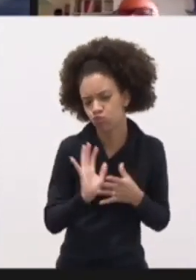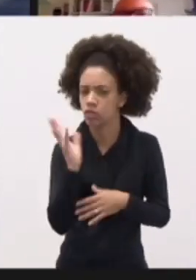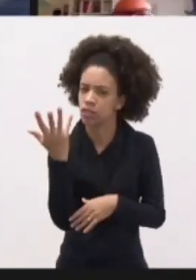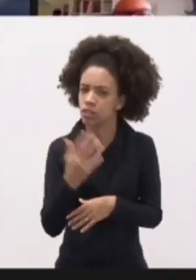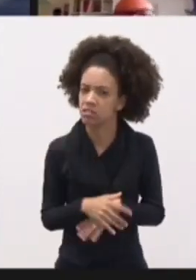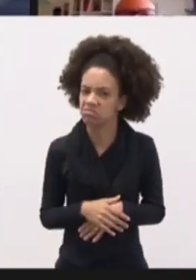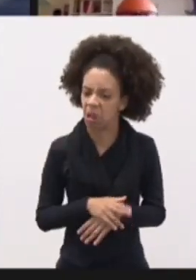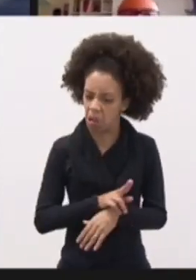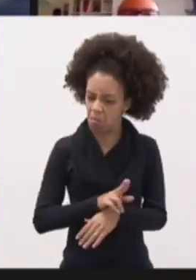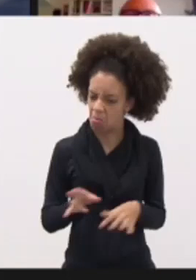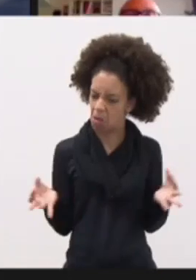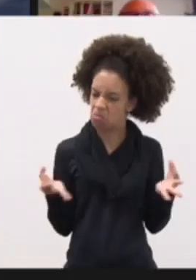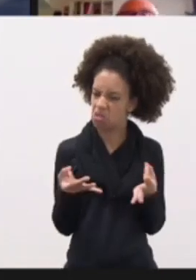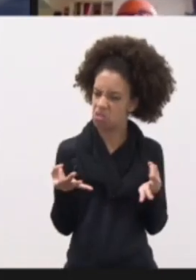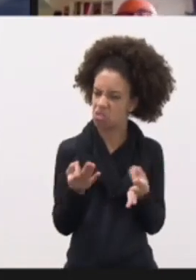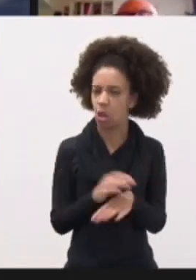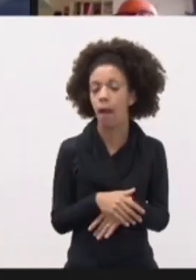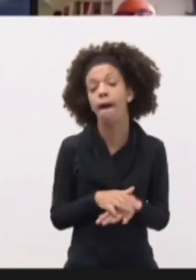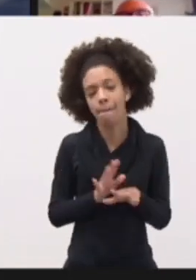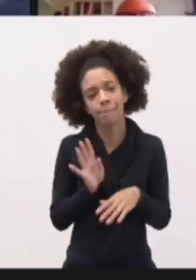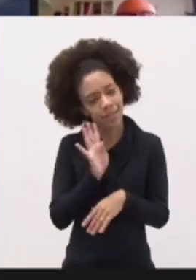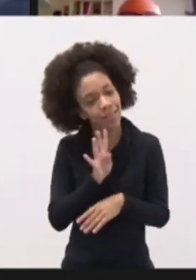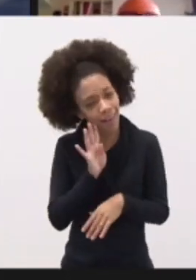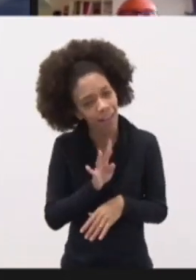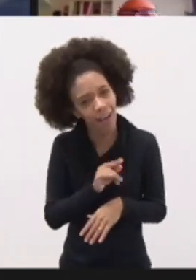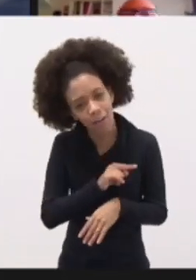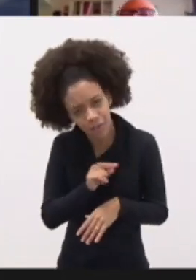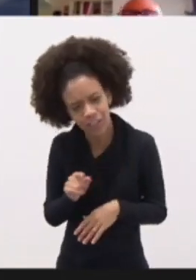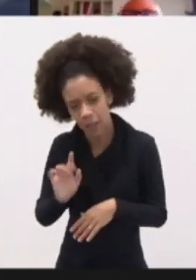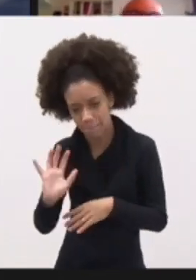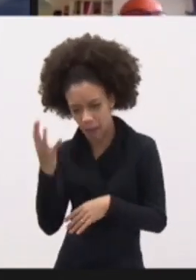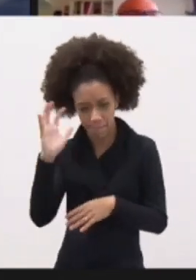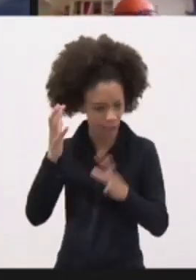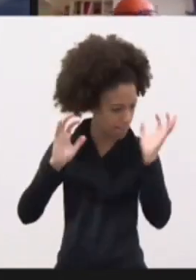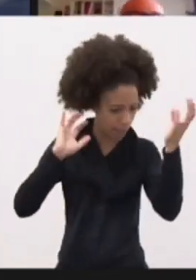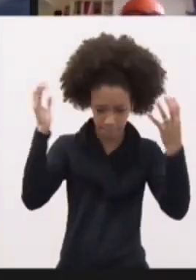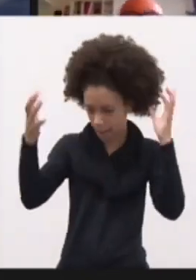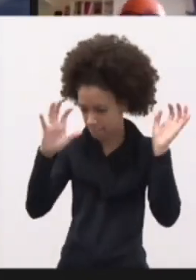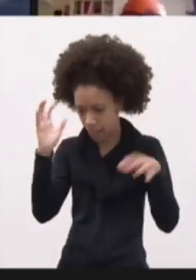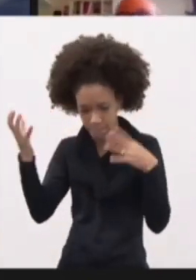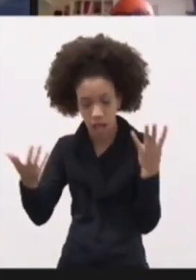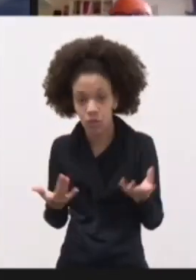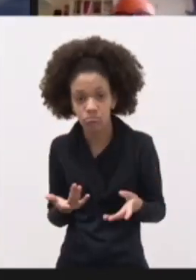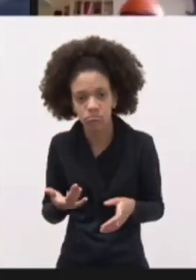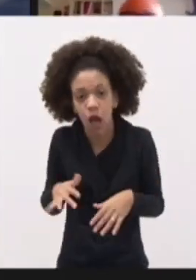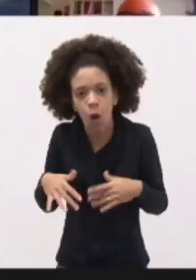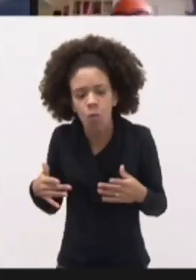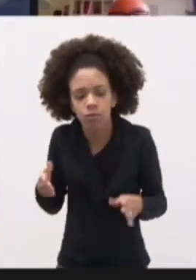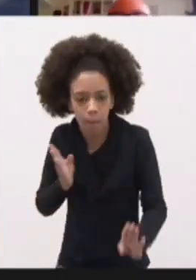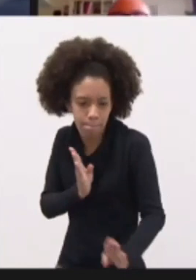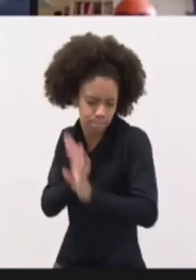muito chique isso, né, gente? Mas realmente é legal. Você sai criando e sai pegando um monte de coisas quando você vê, nossa, virei um curador,